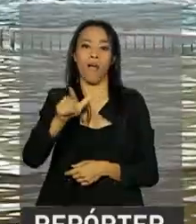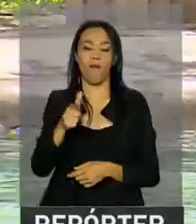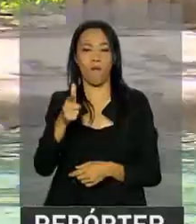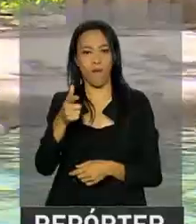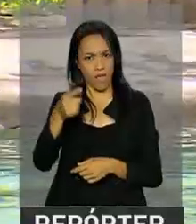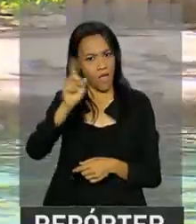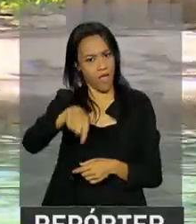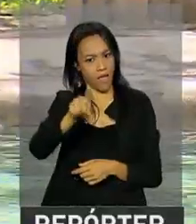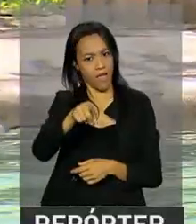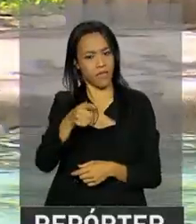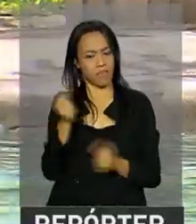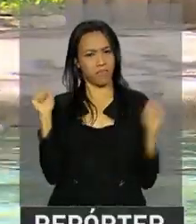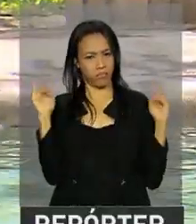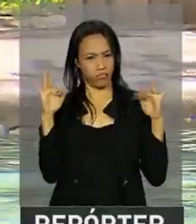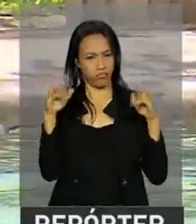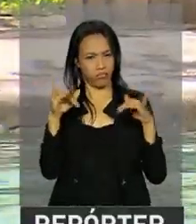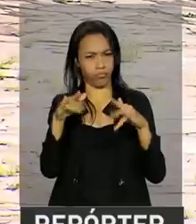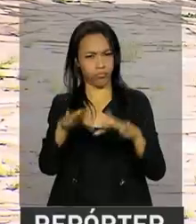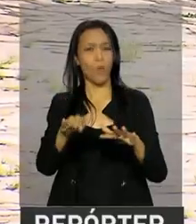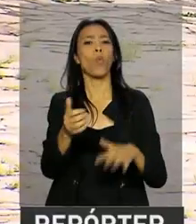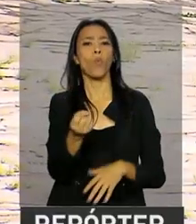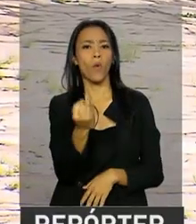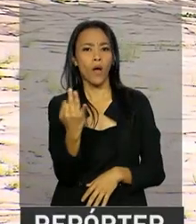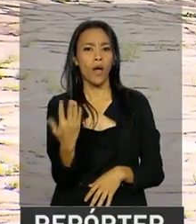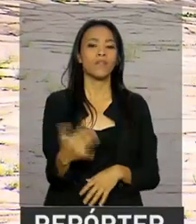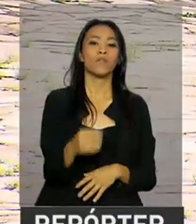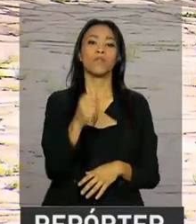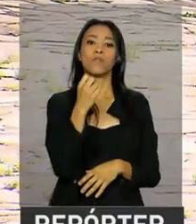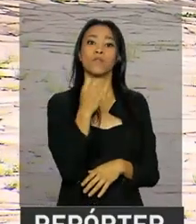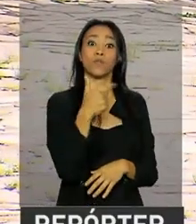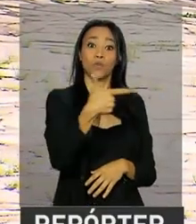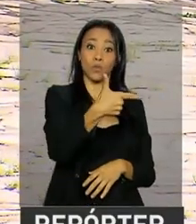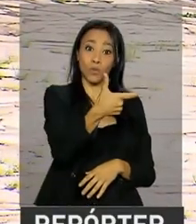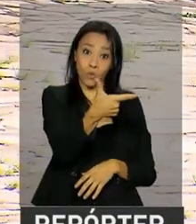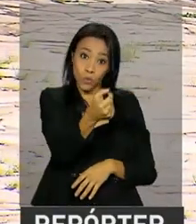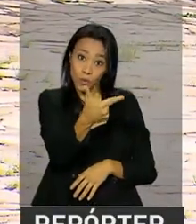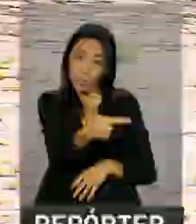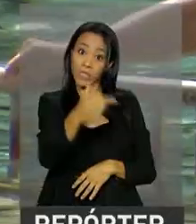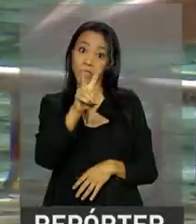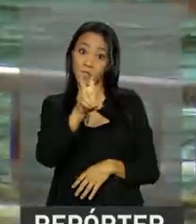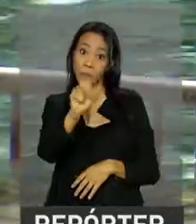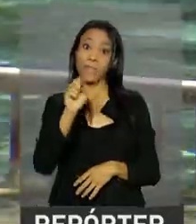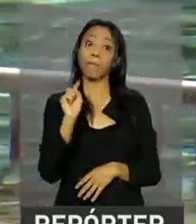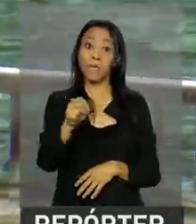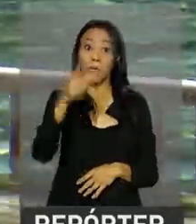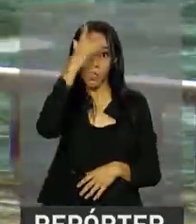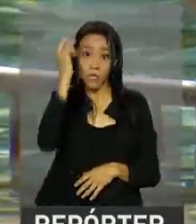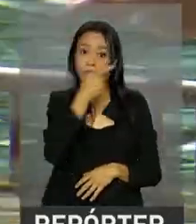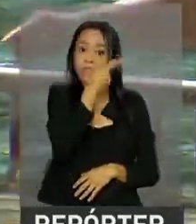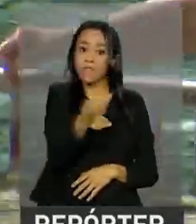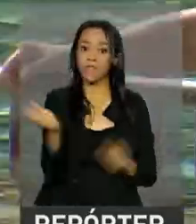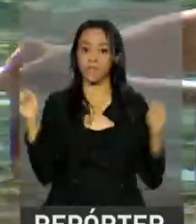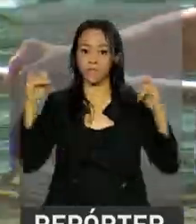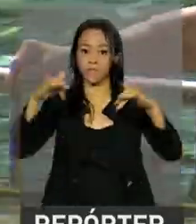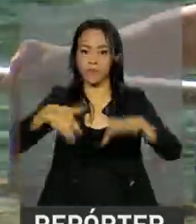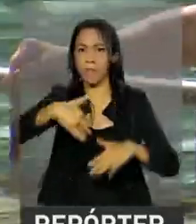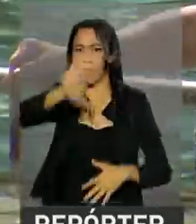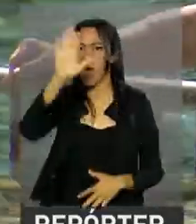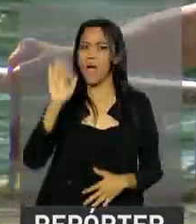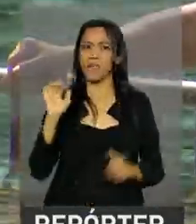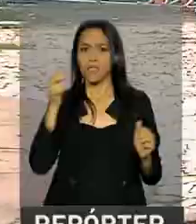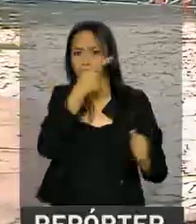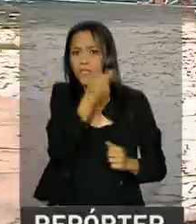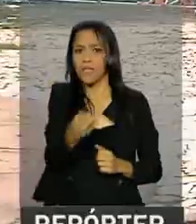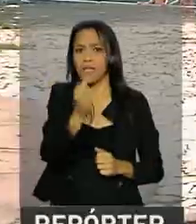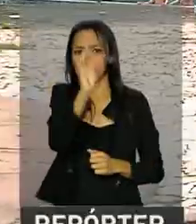do país e recebe em média 250.000 visitantes por ano O parque está entre os mais visitados do